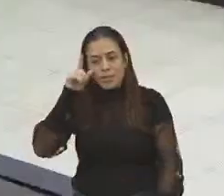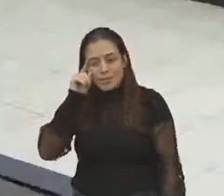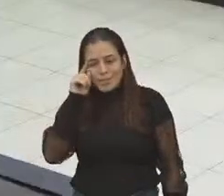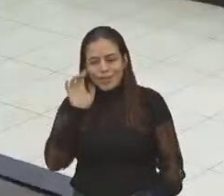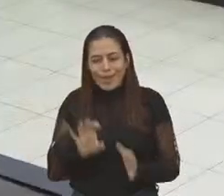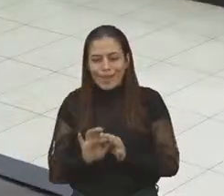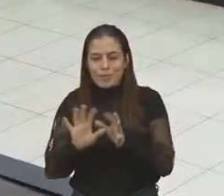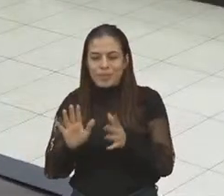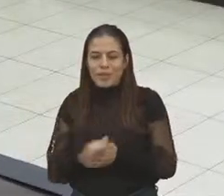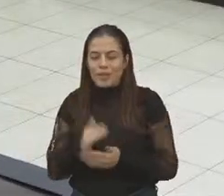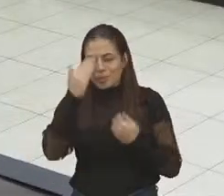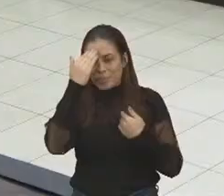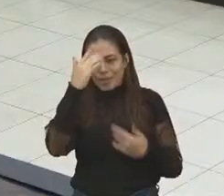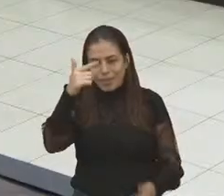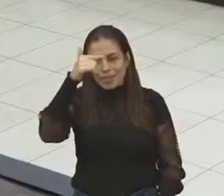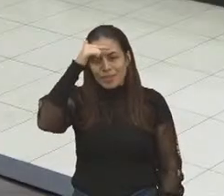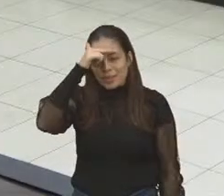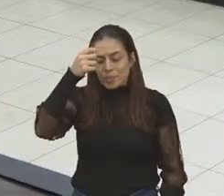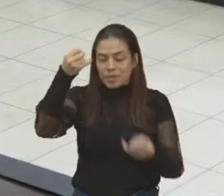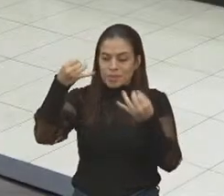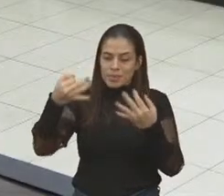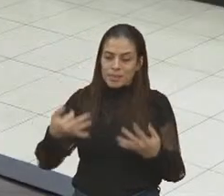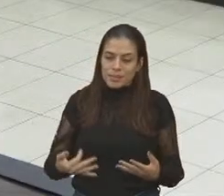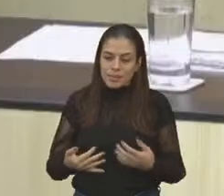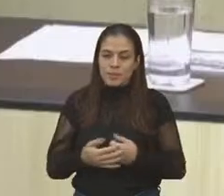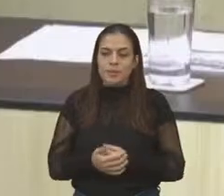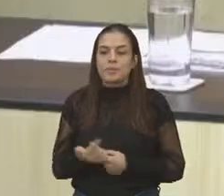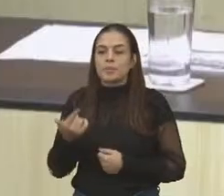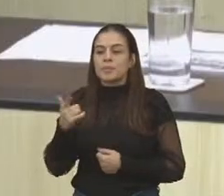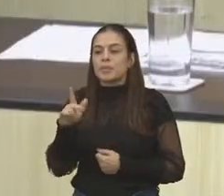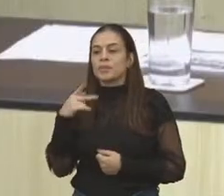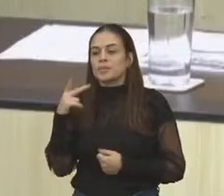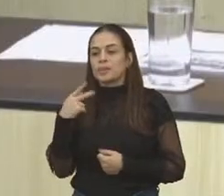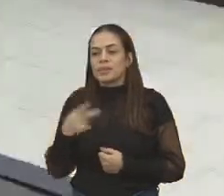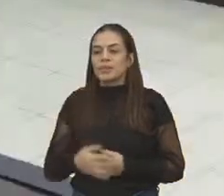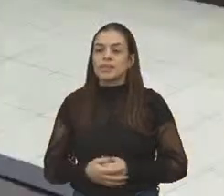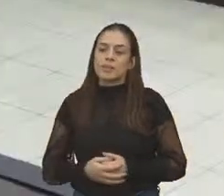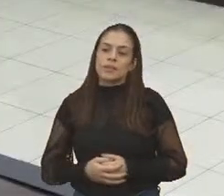Obrigado, vereador Luiz Flávio, pelas suas explanações. Próximo vereador.